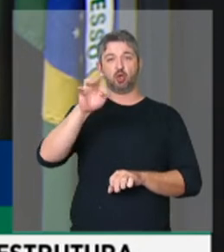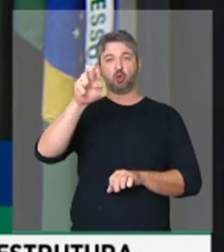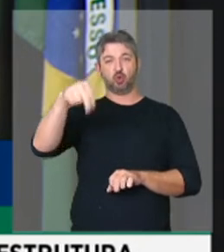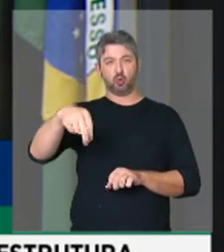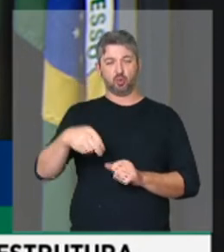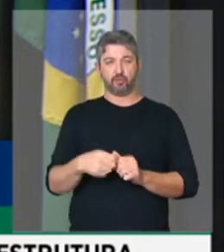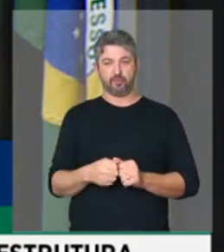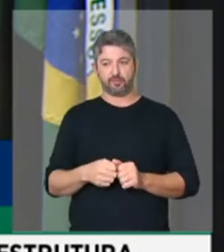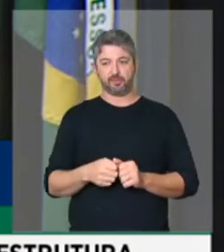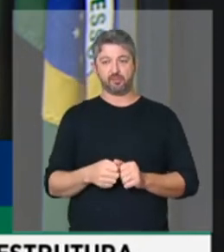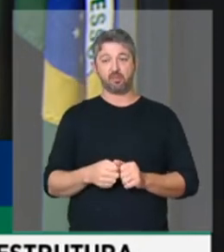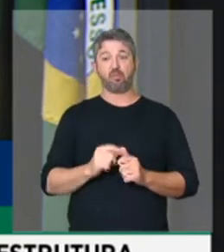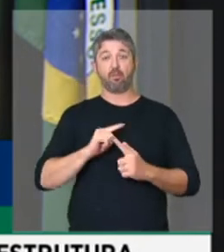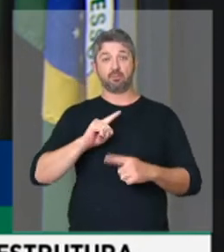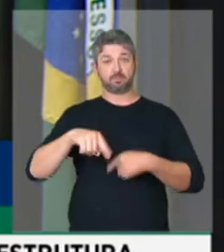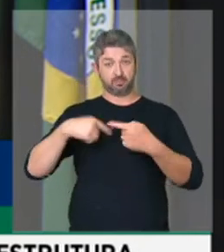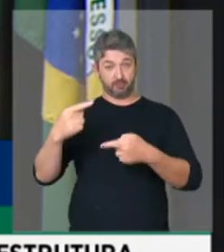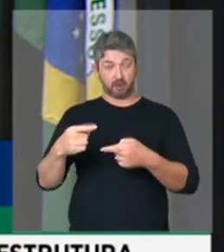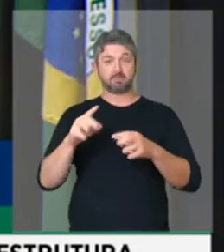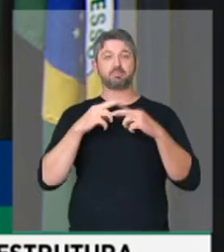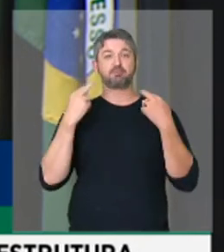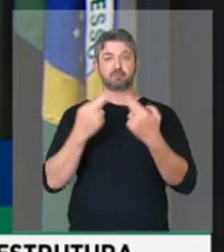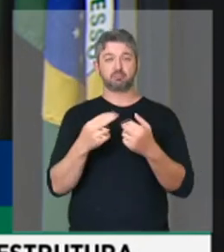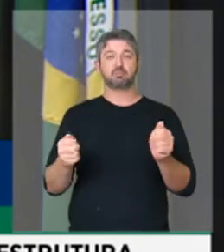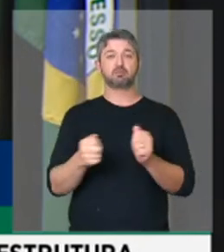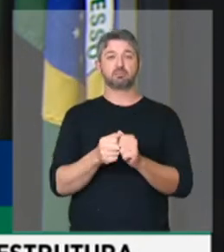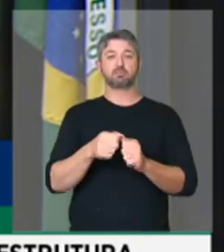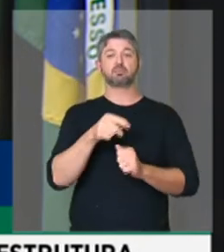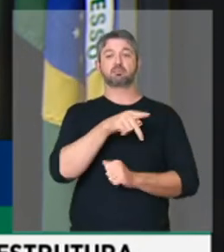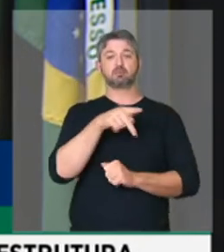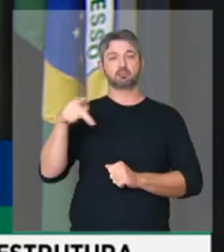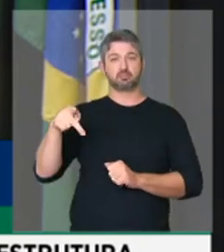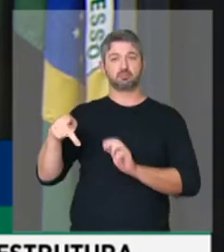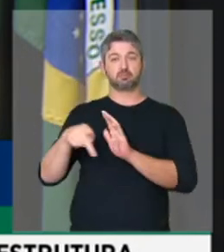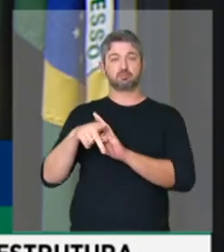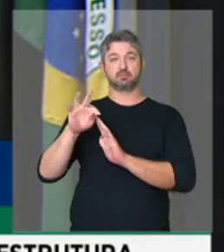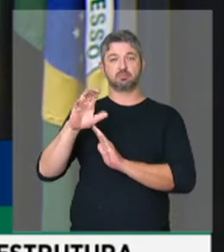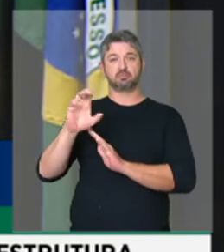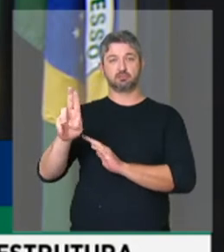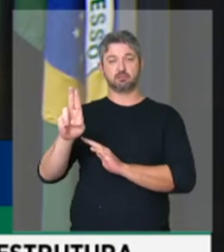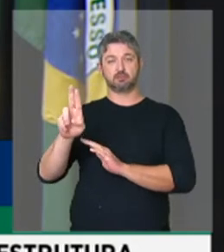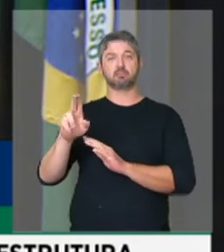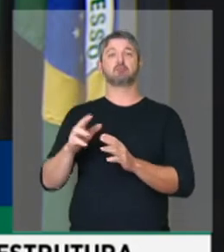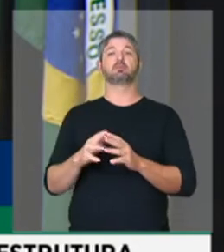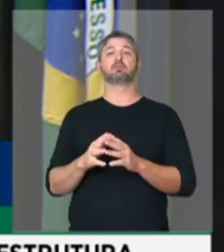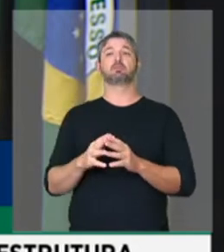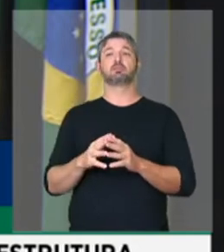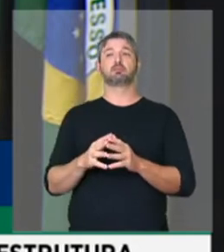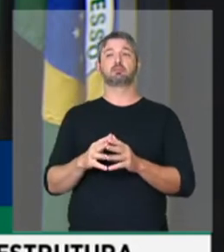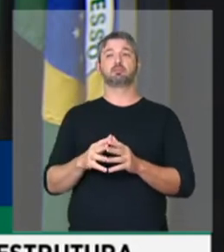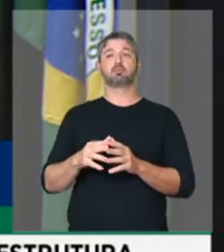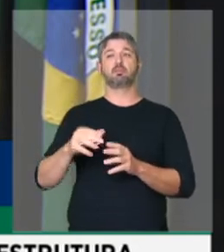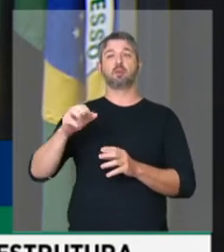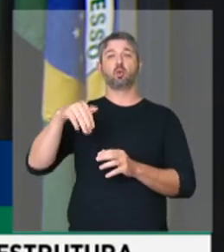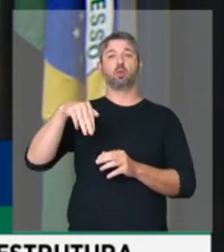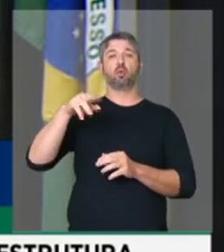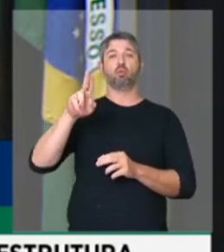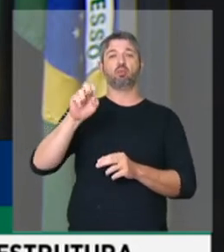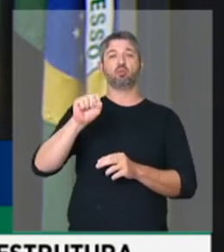Em outros momentos, nos reunimos com o presidente do Tribunal de Contas da União, ministro José Múcio,